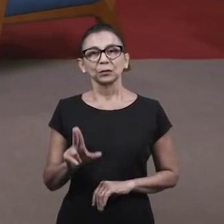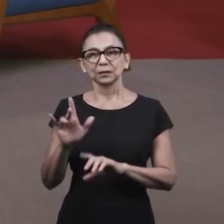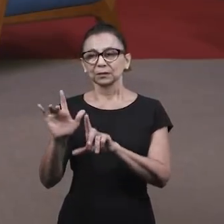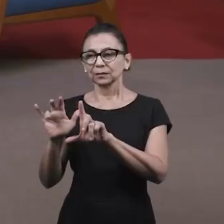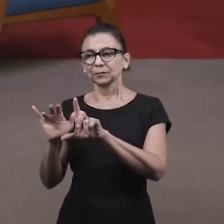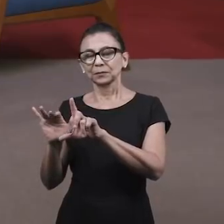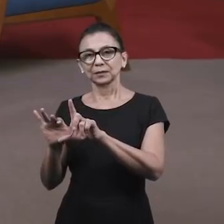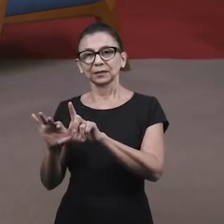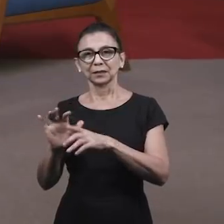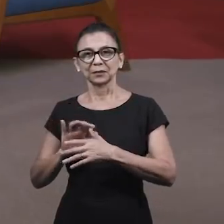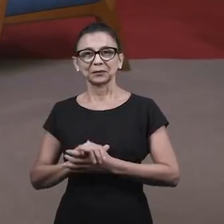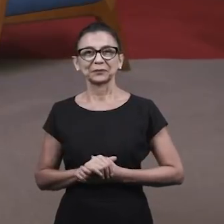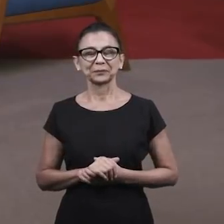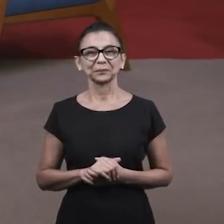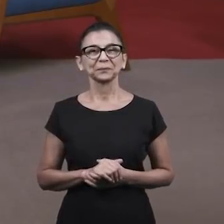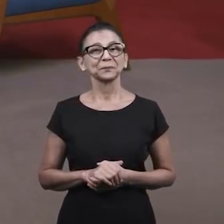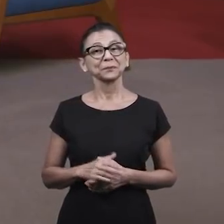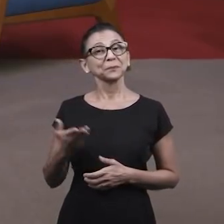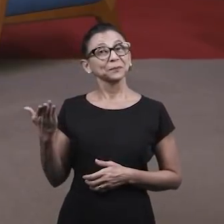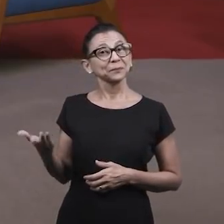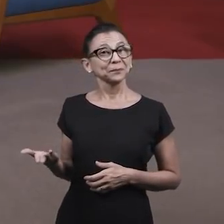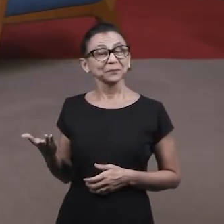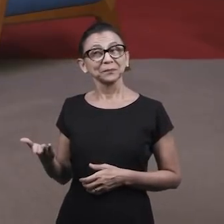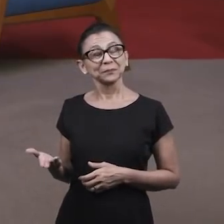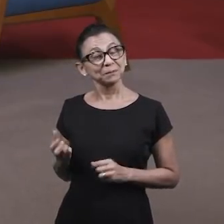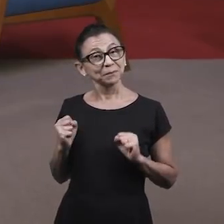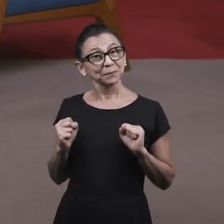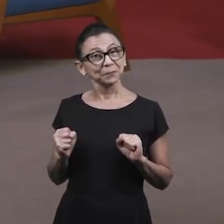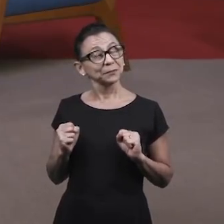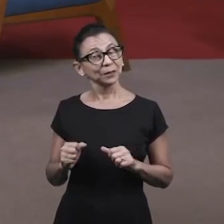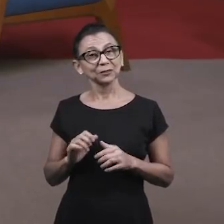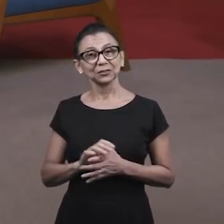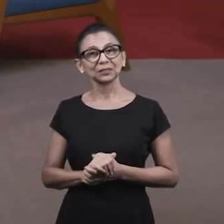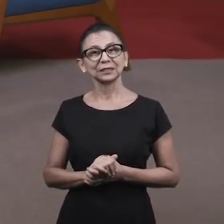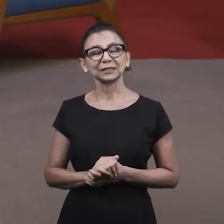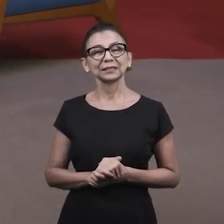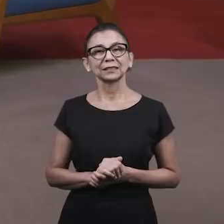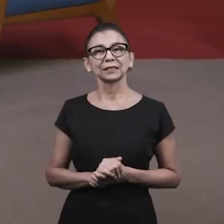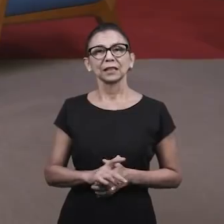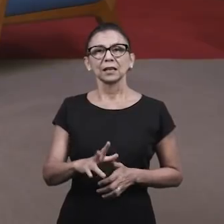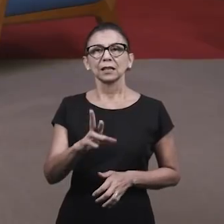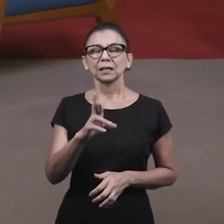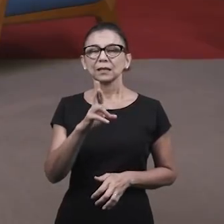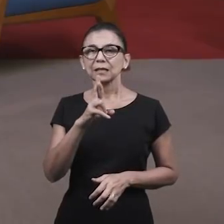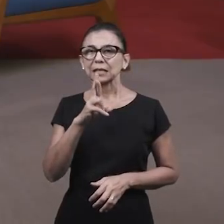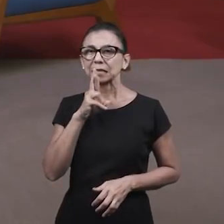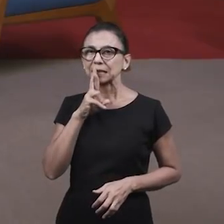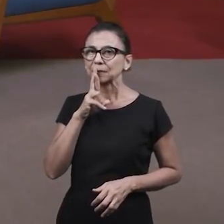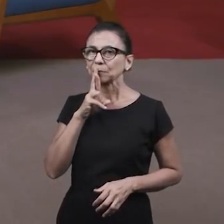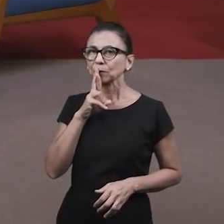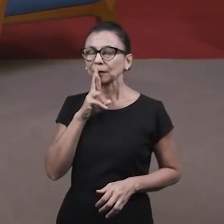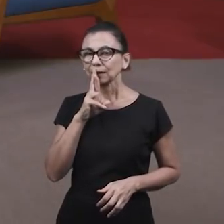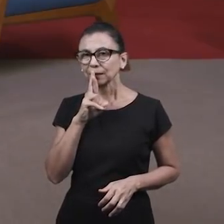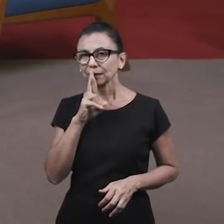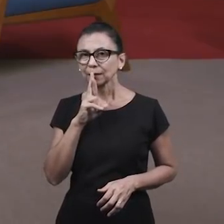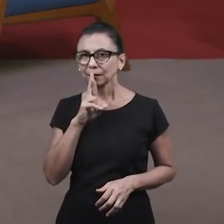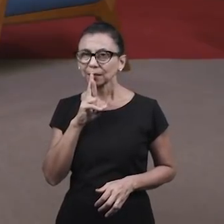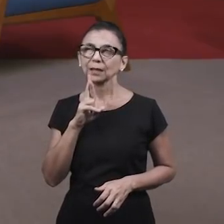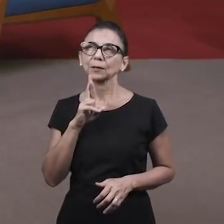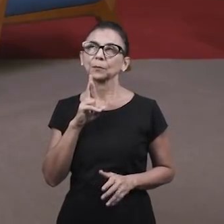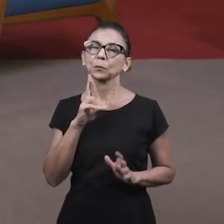não que uma igreja quer que você tenha, mas que o Senhor deseja que você tenha diante dele. Louvado seja o nome do